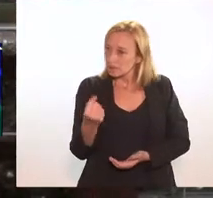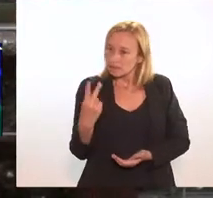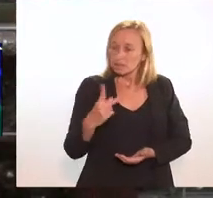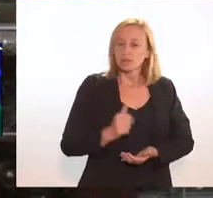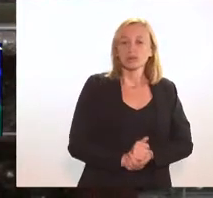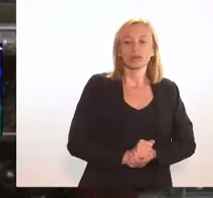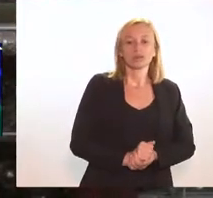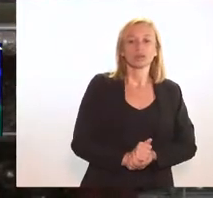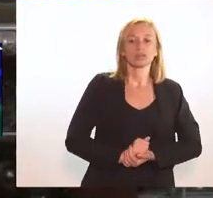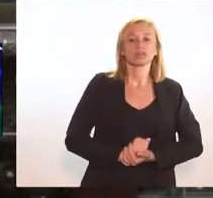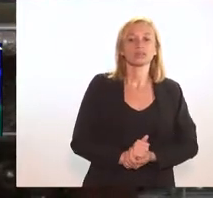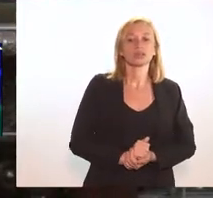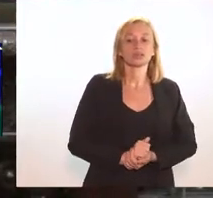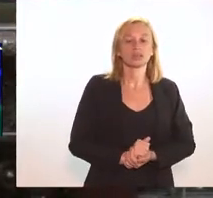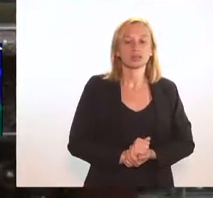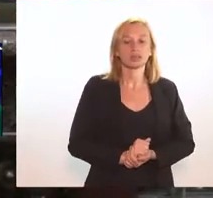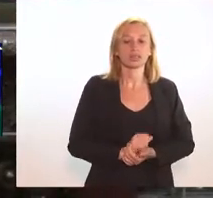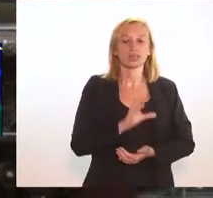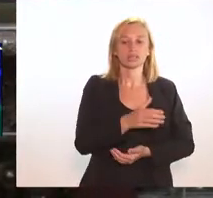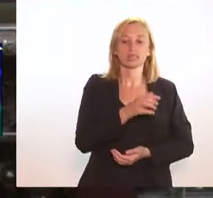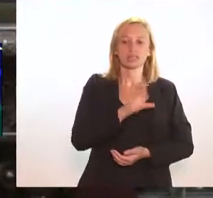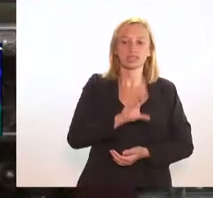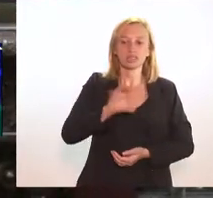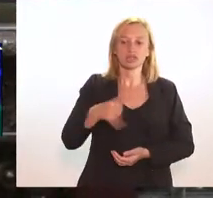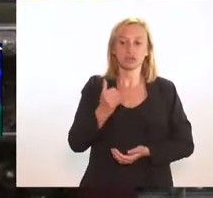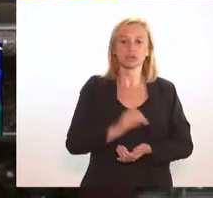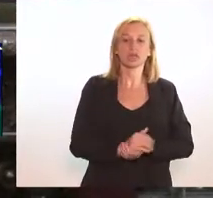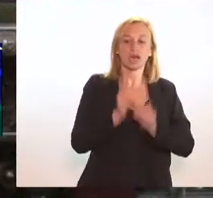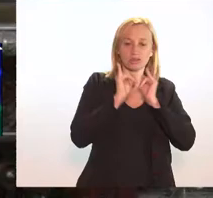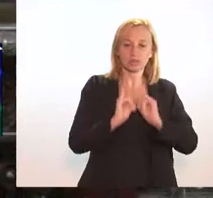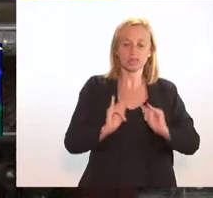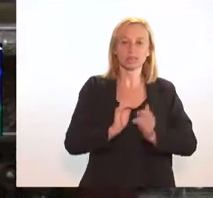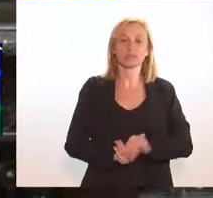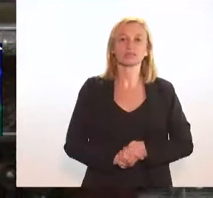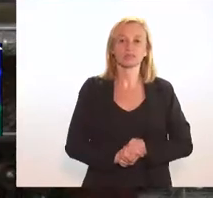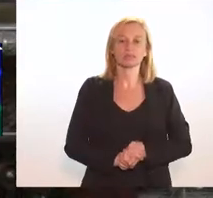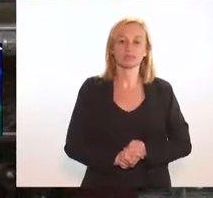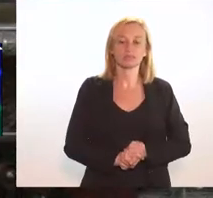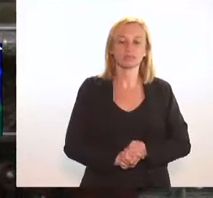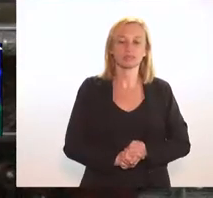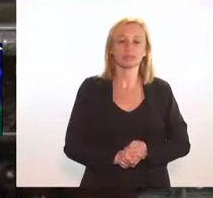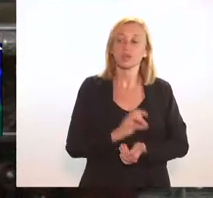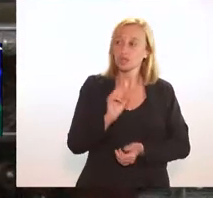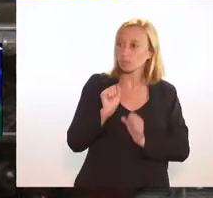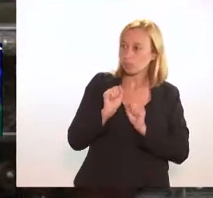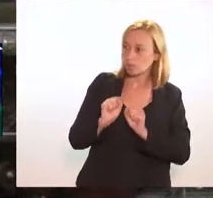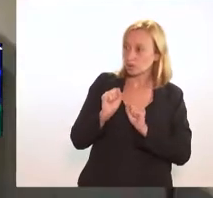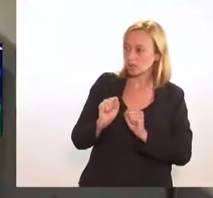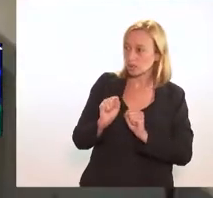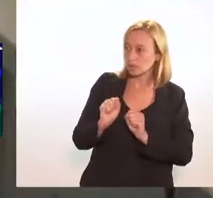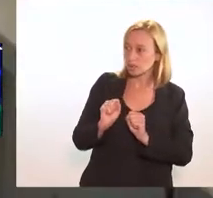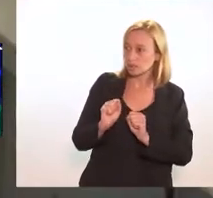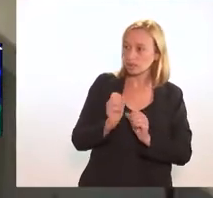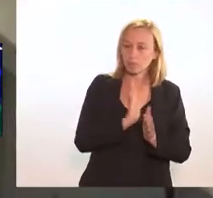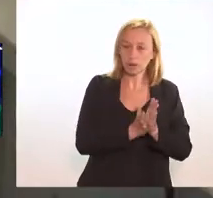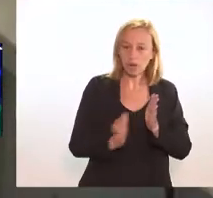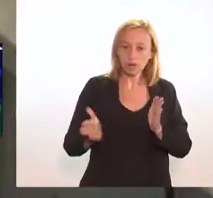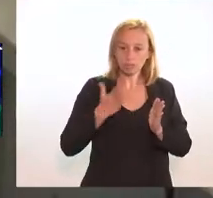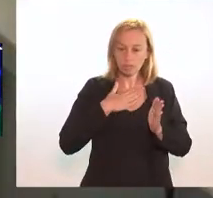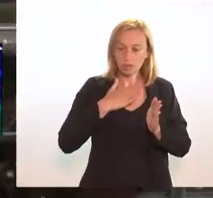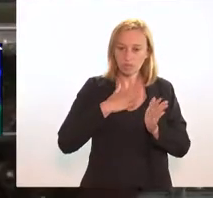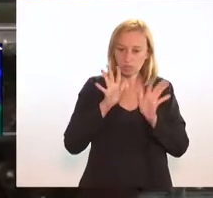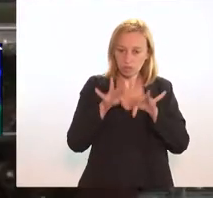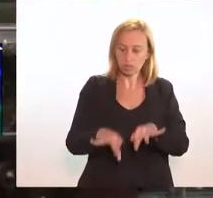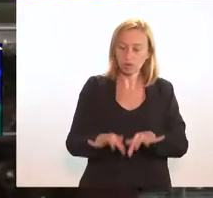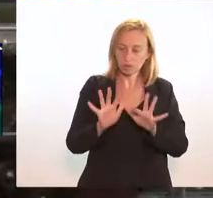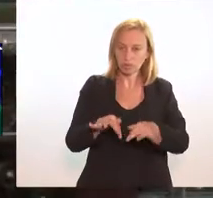e vamos remeter à CCJ. Anuncio. Quando o senhor puder me dar um pela ordem, quando final, o senhor